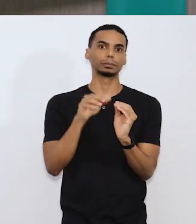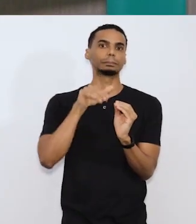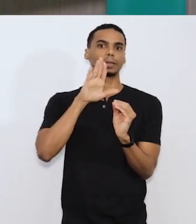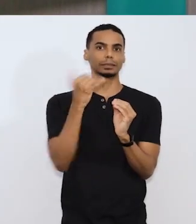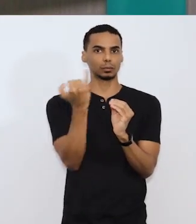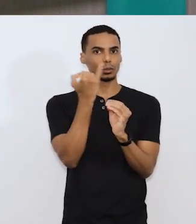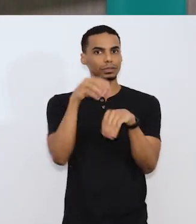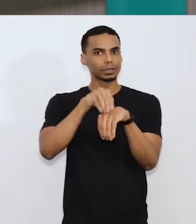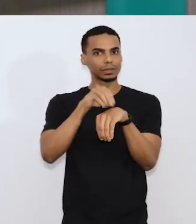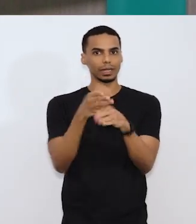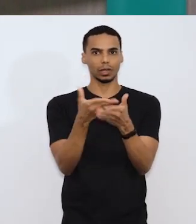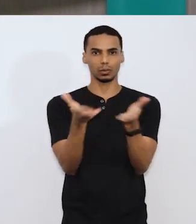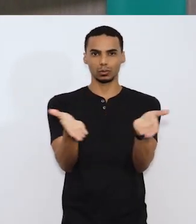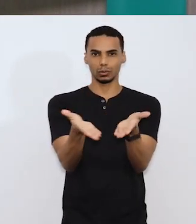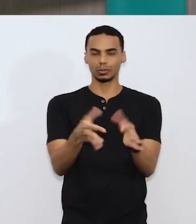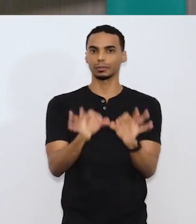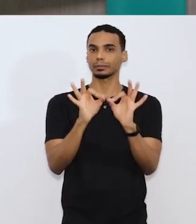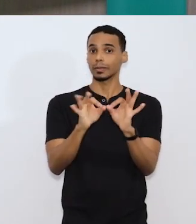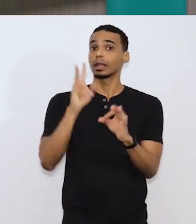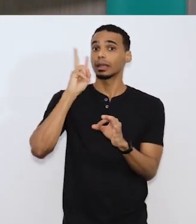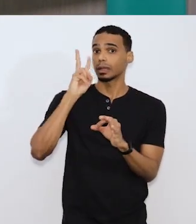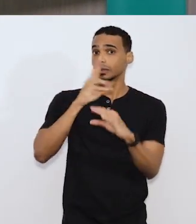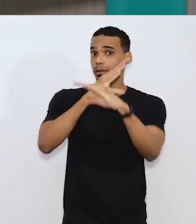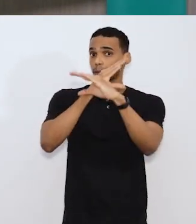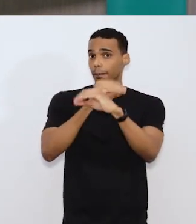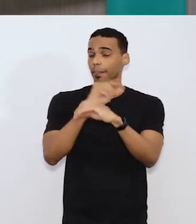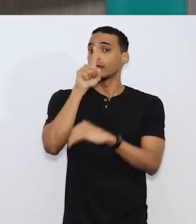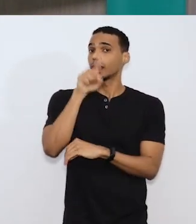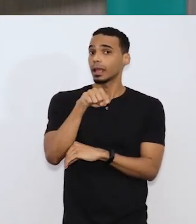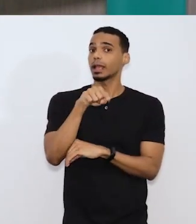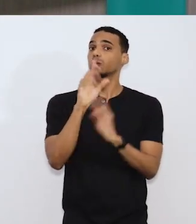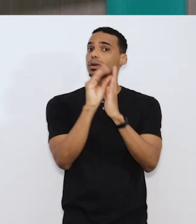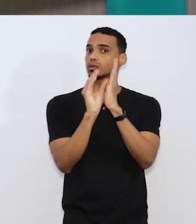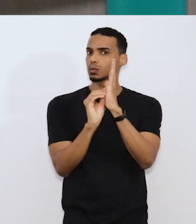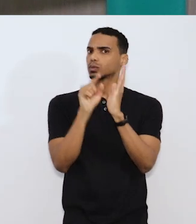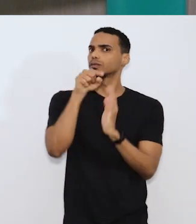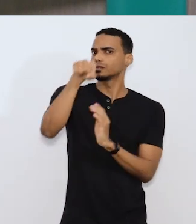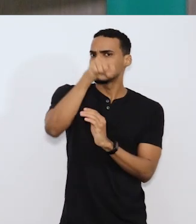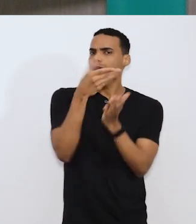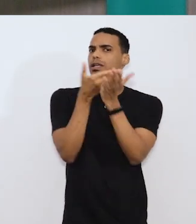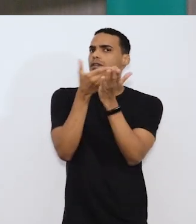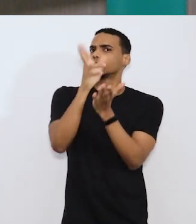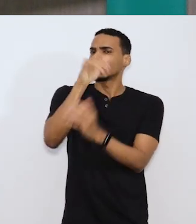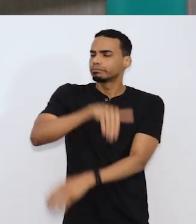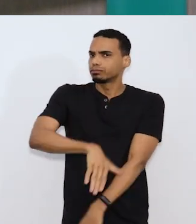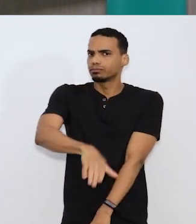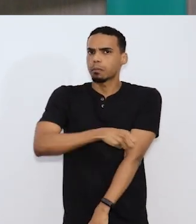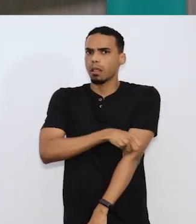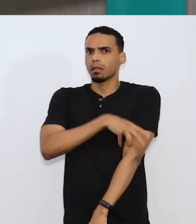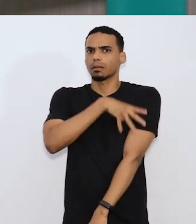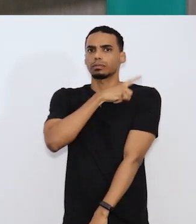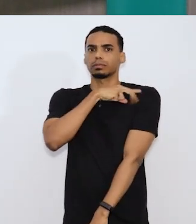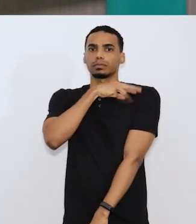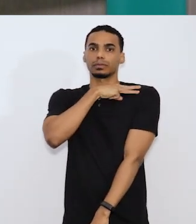importante na aula de hoje. Lembrando que conjunção é um assunto que vocês irão estudar até o ensino médio de vocês.